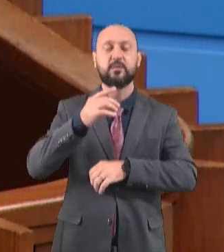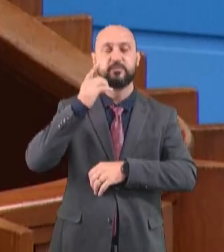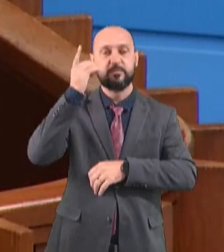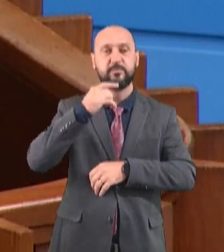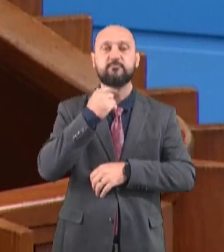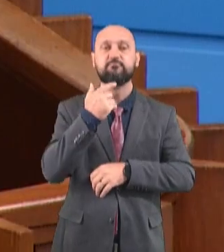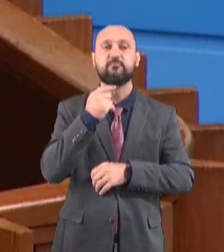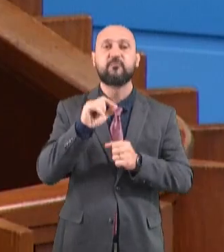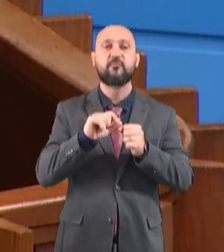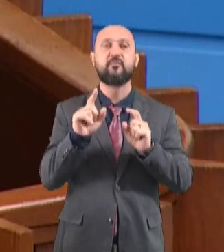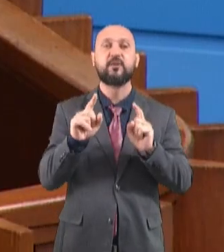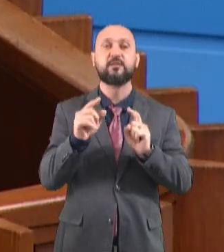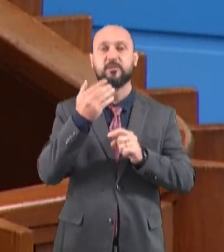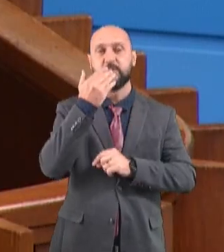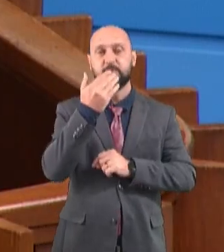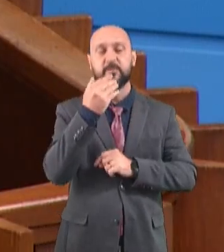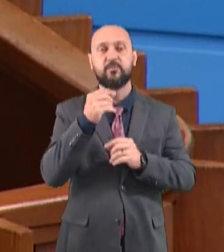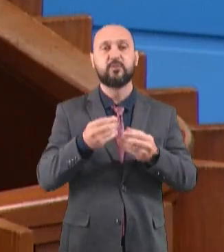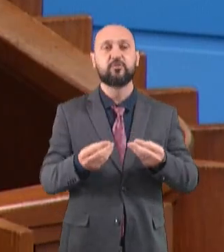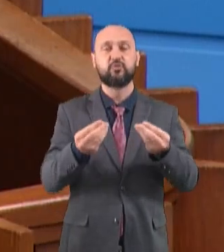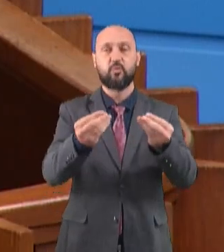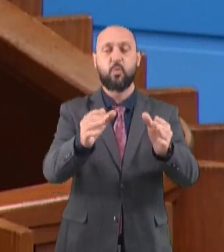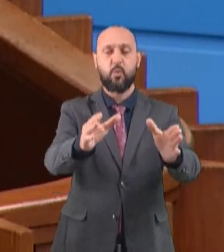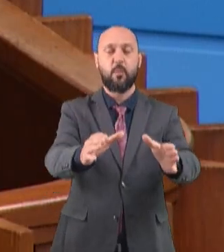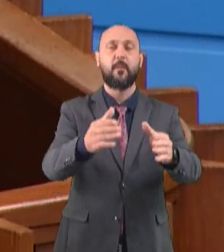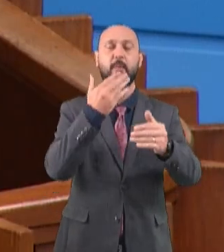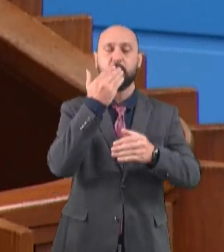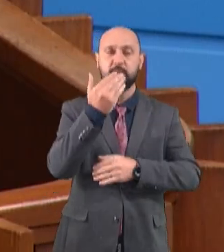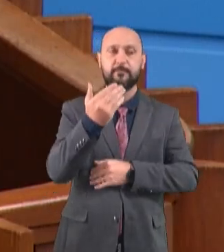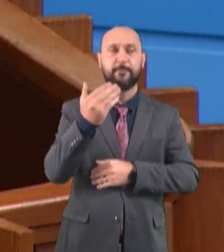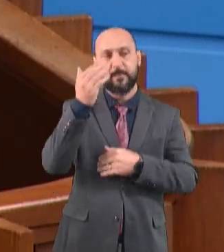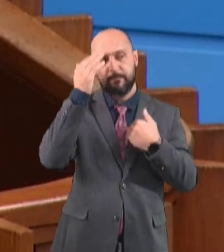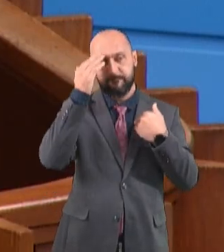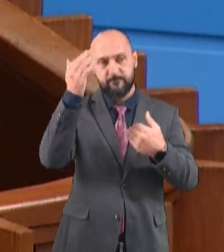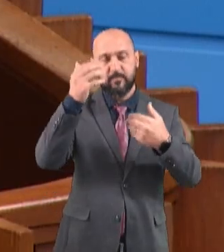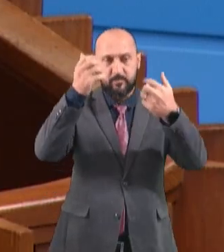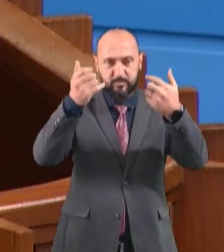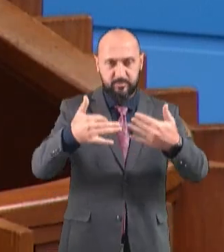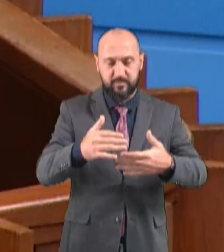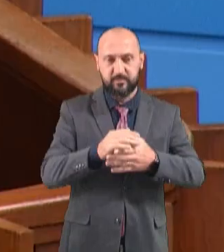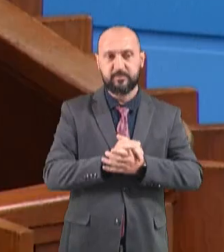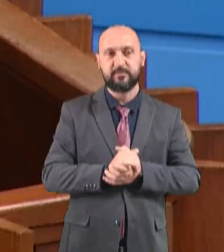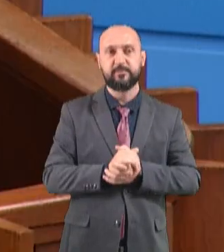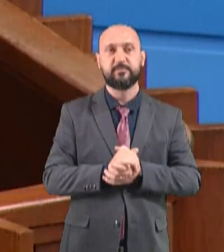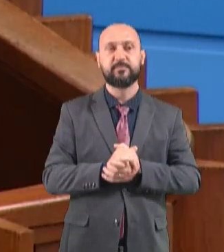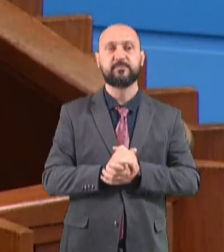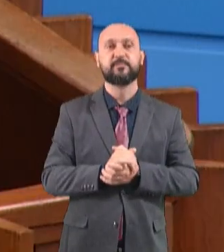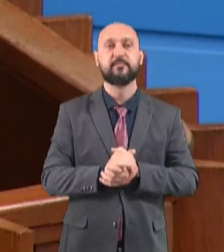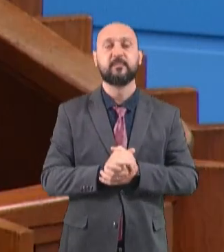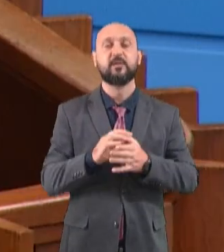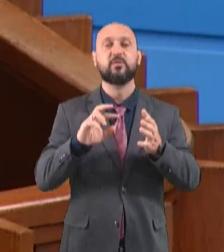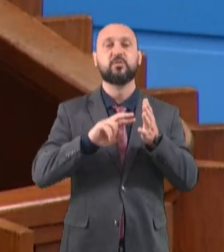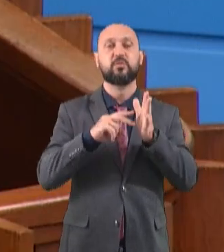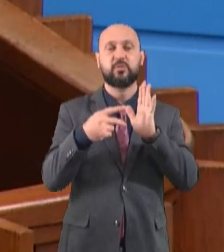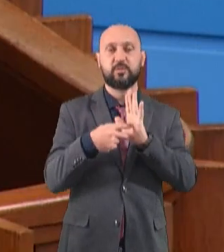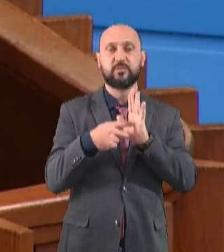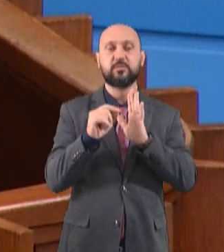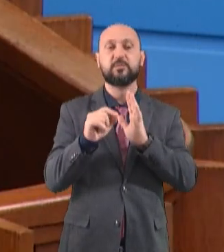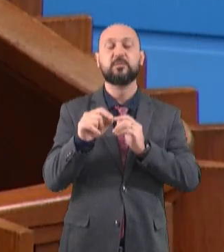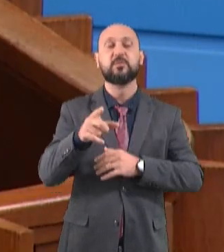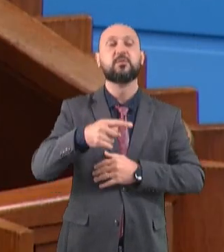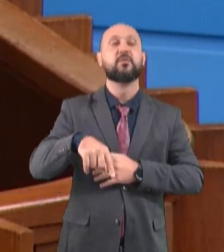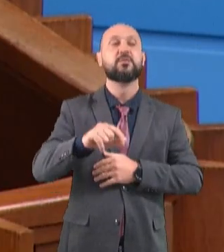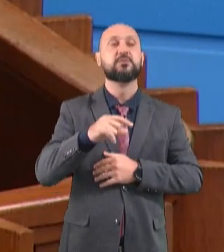não consegue fazer o requerimento chegar a plenário. Mas obrigado, era a minha fala, e nesse sentido peço que